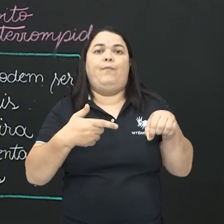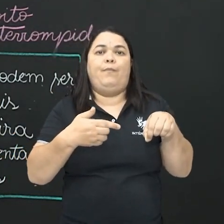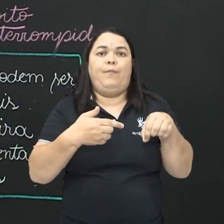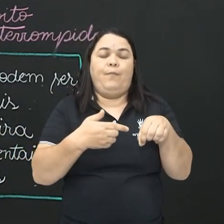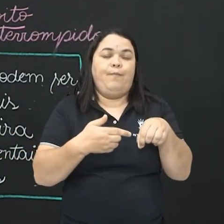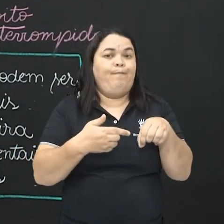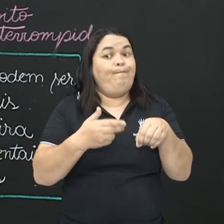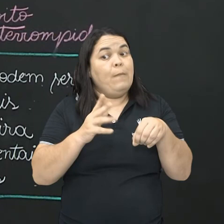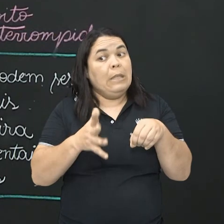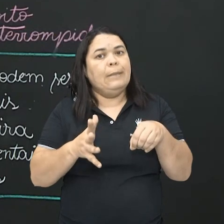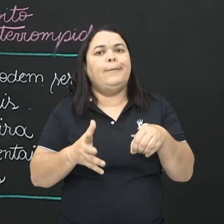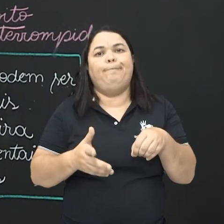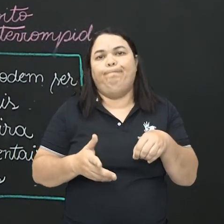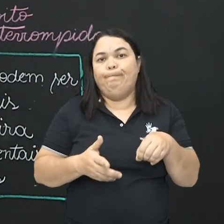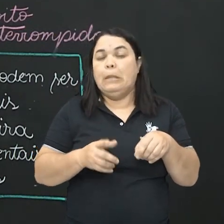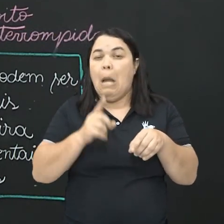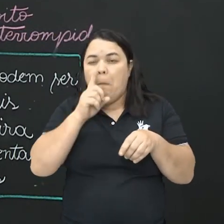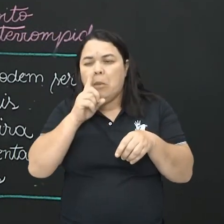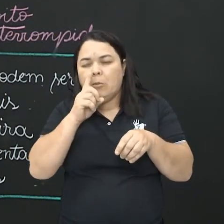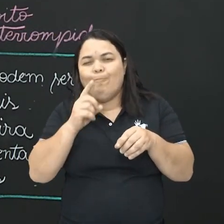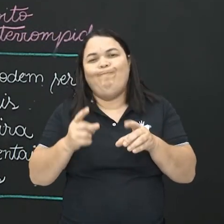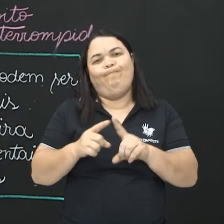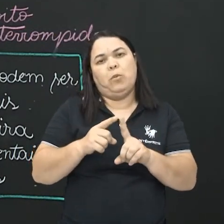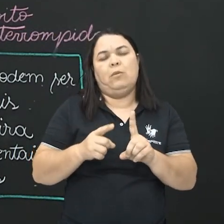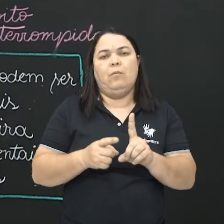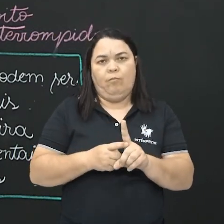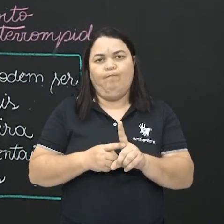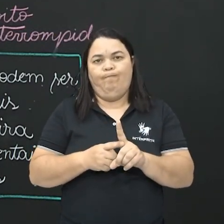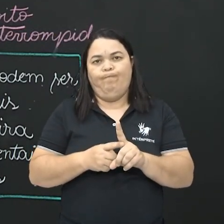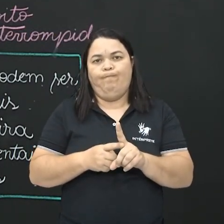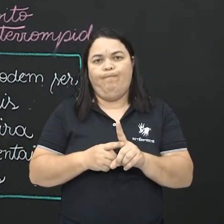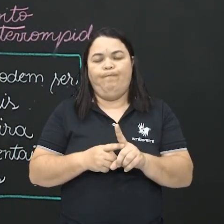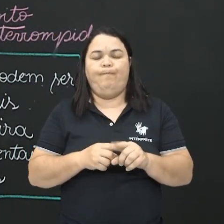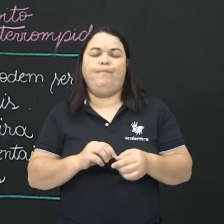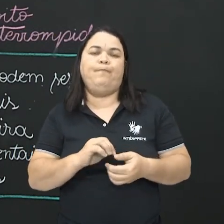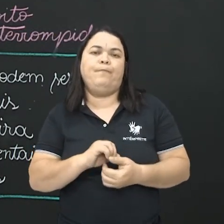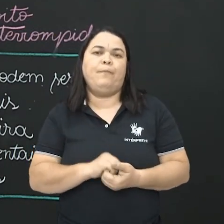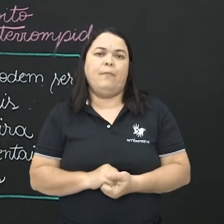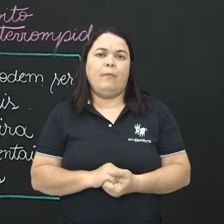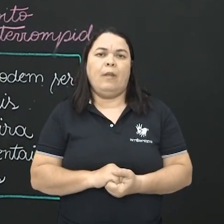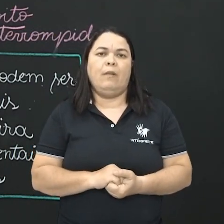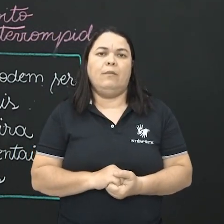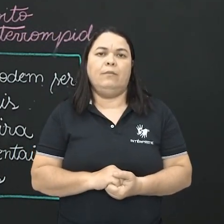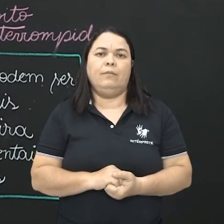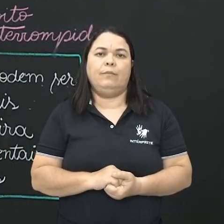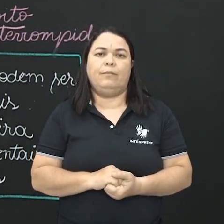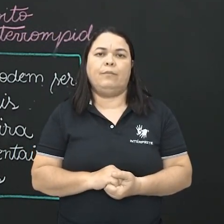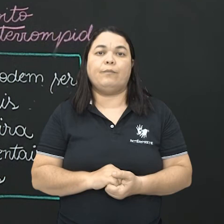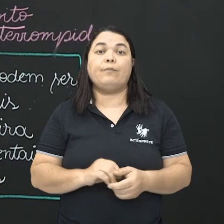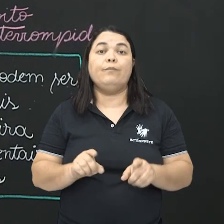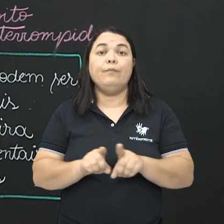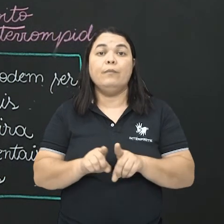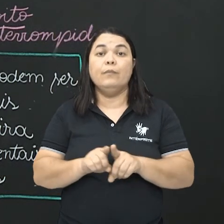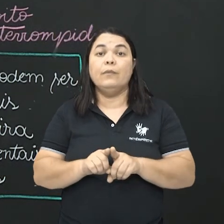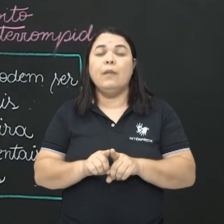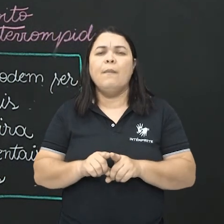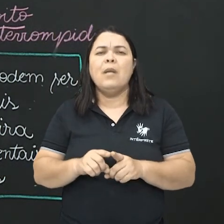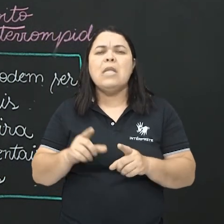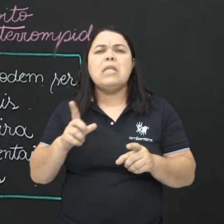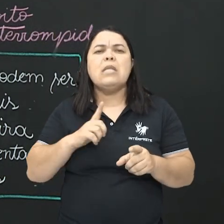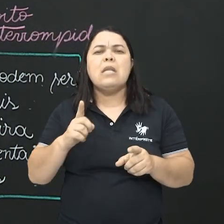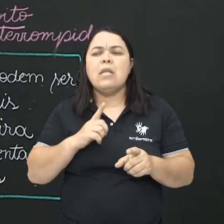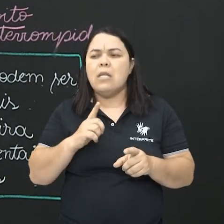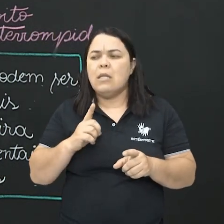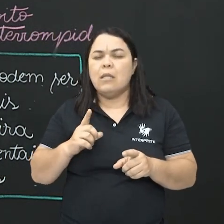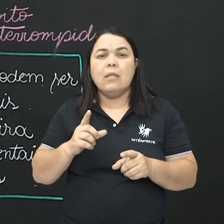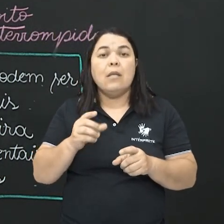de uma gravidez, nesse caso. A gente chama de métodos comportamentais. E aí, métodos de emergência é a